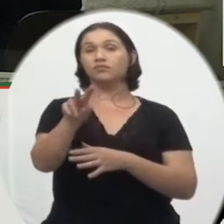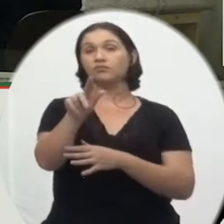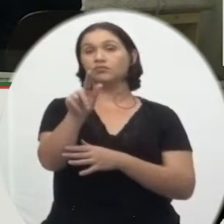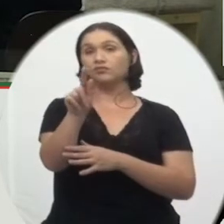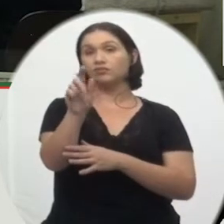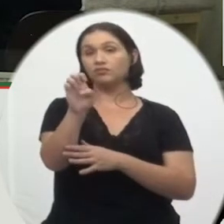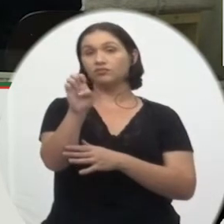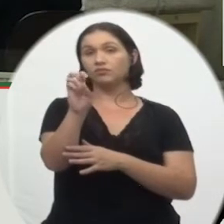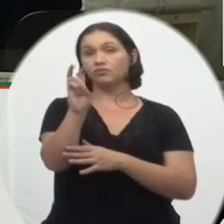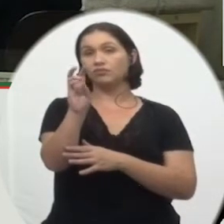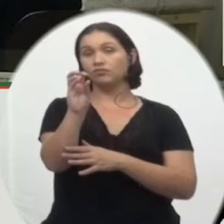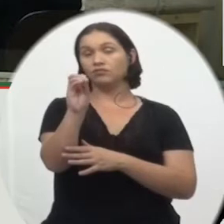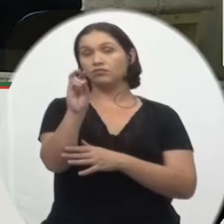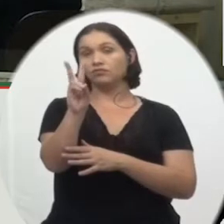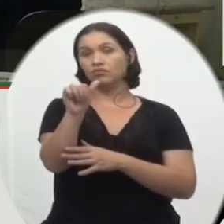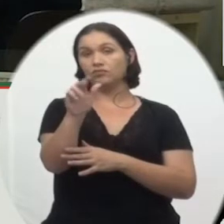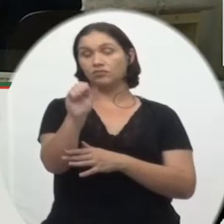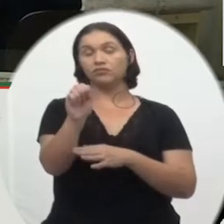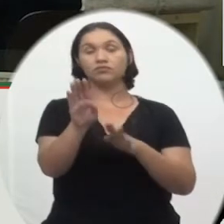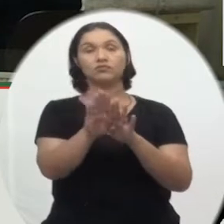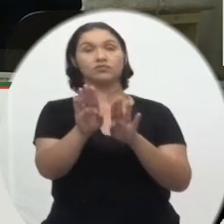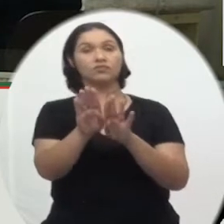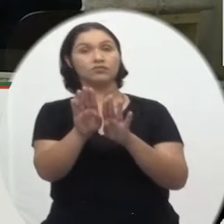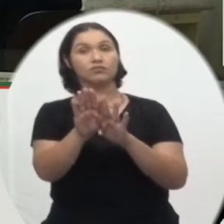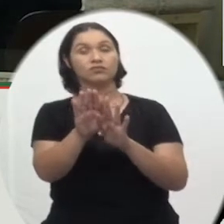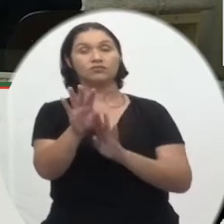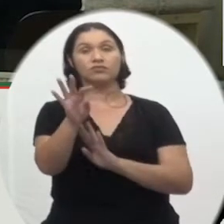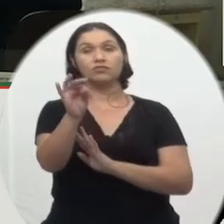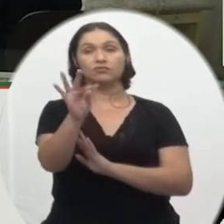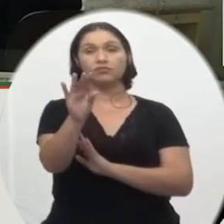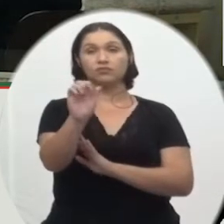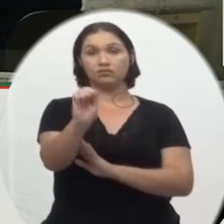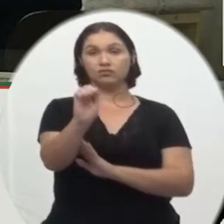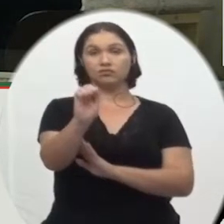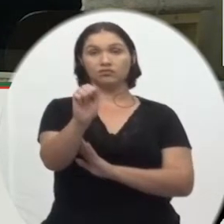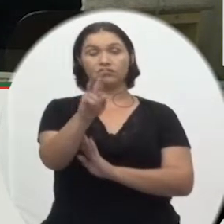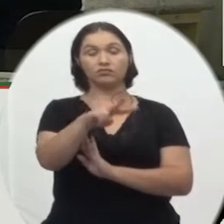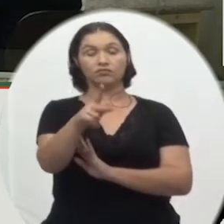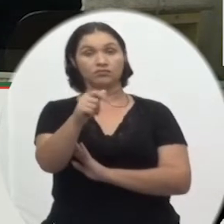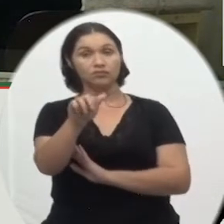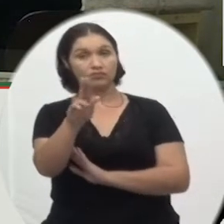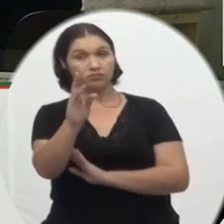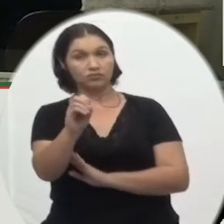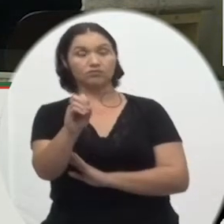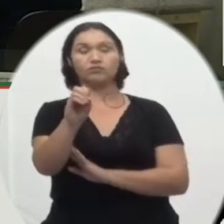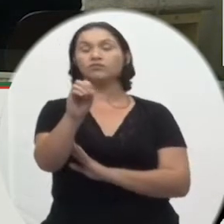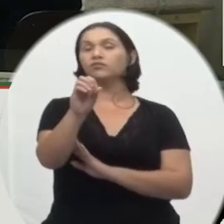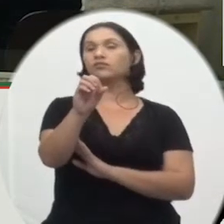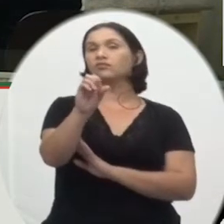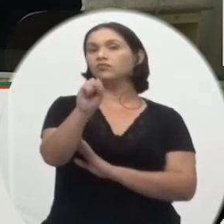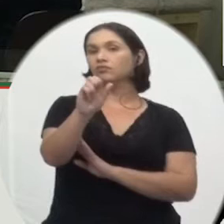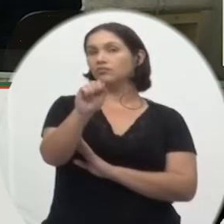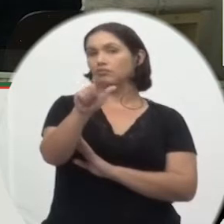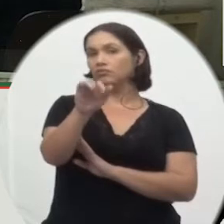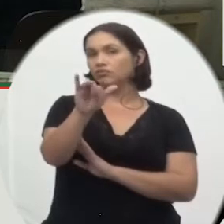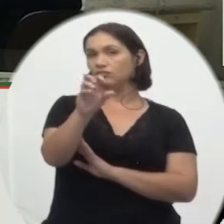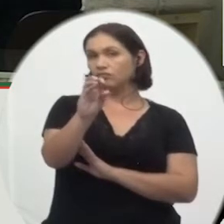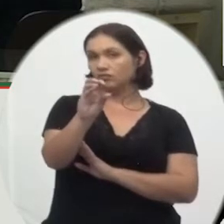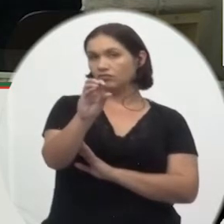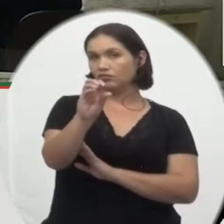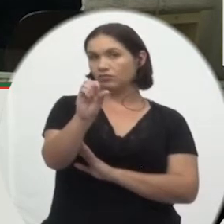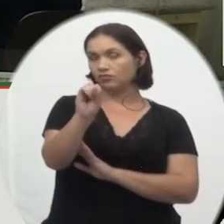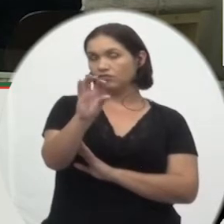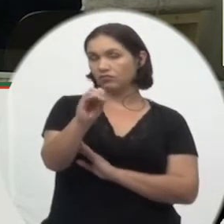está o presidente vereador Salésio, vereador Paulo Ferrarese, vereador Zário Casagrande, vereador Júlio Colombo, onde